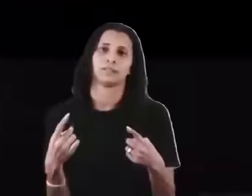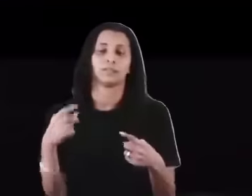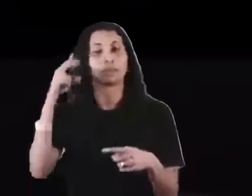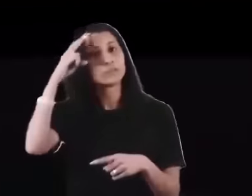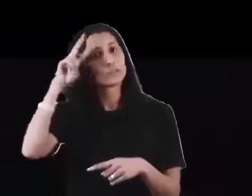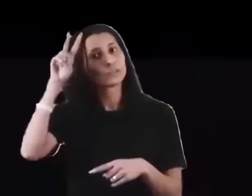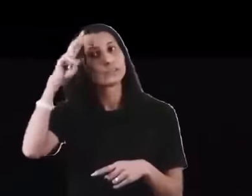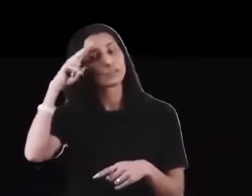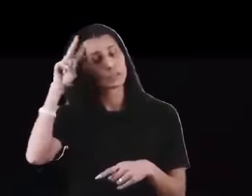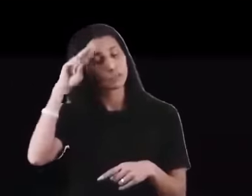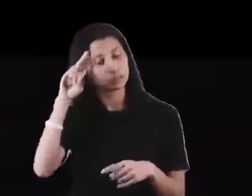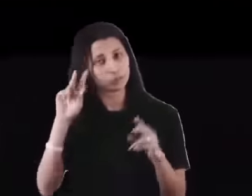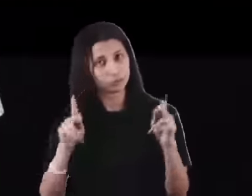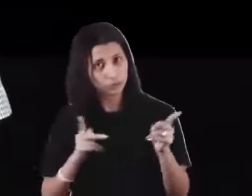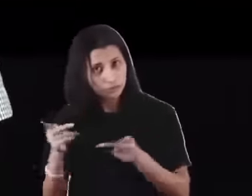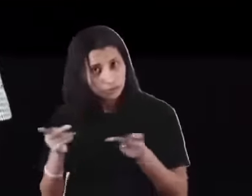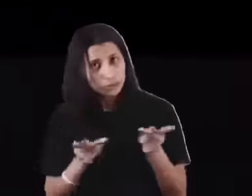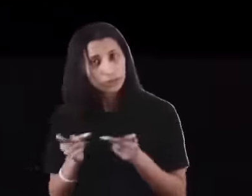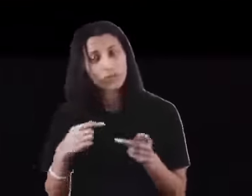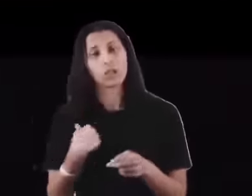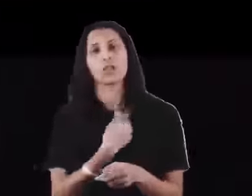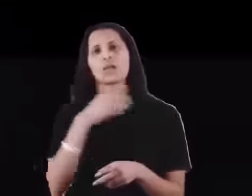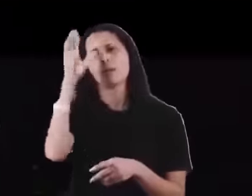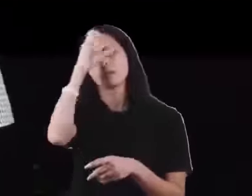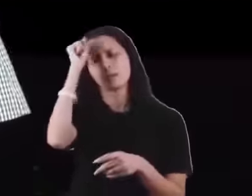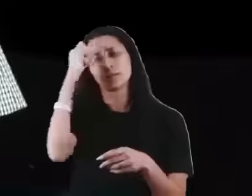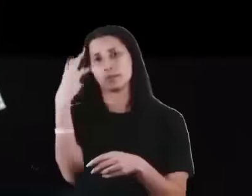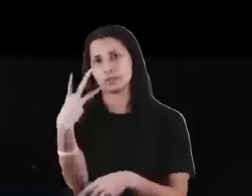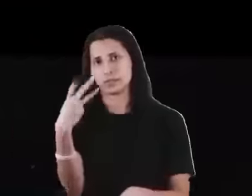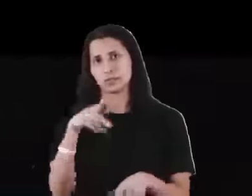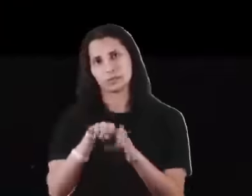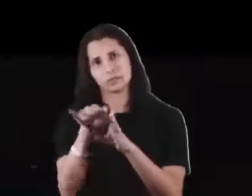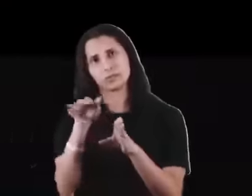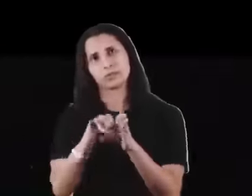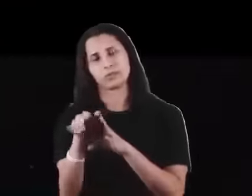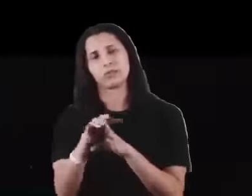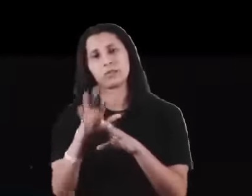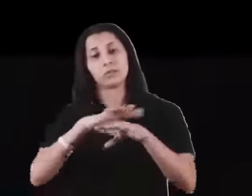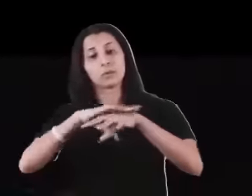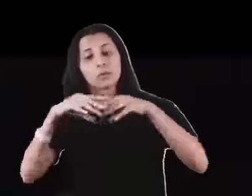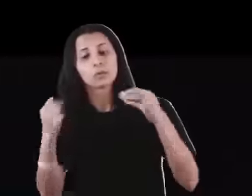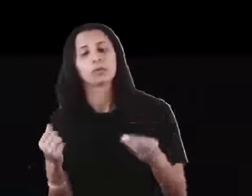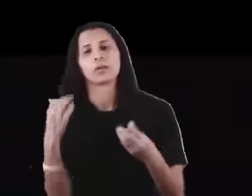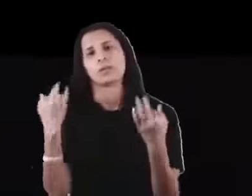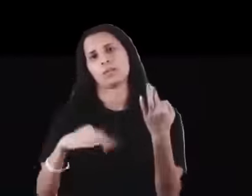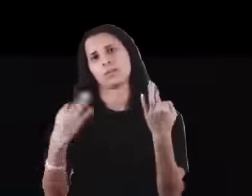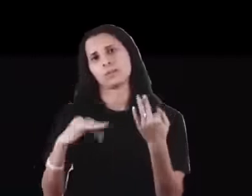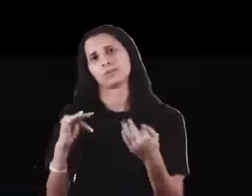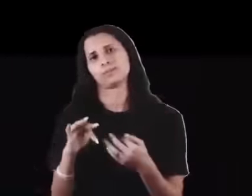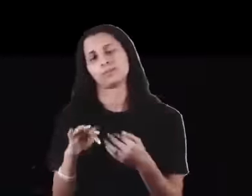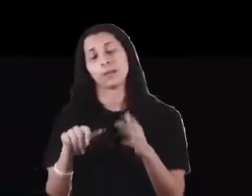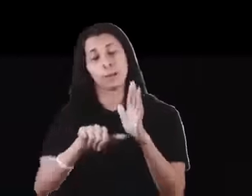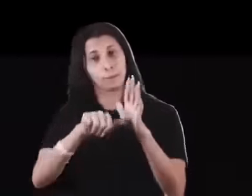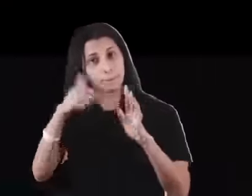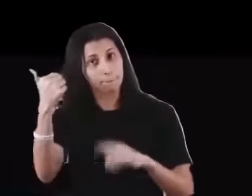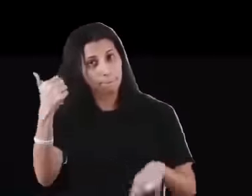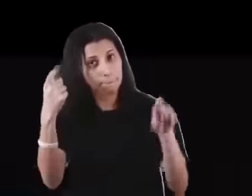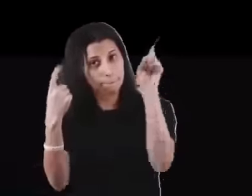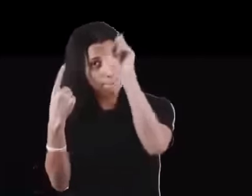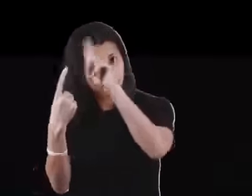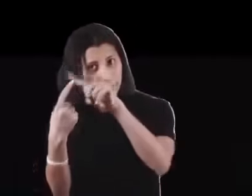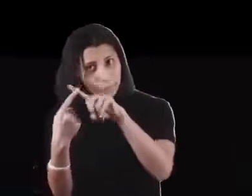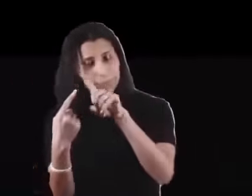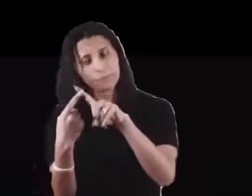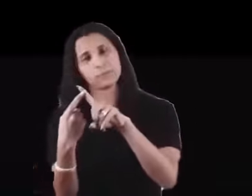conselhos para ser curado da dor da Traição quem tá comigo aqui a primeira é levante-se do chão e se